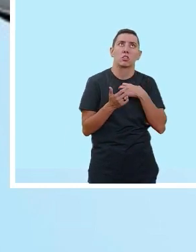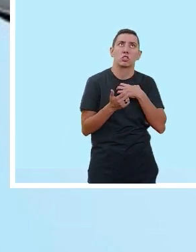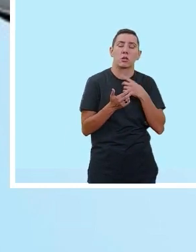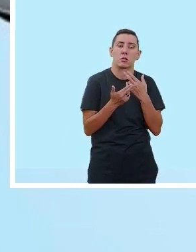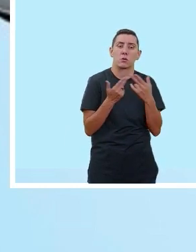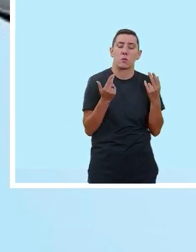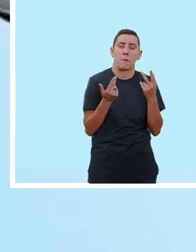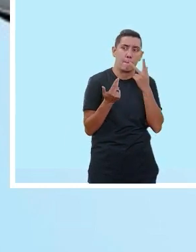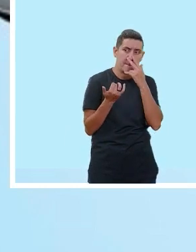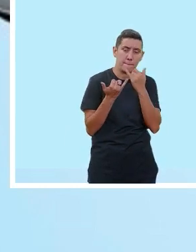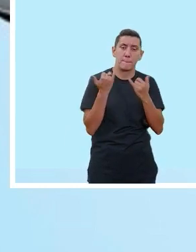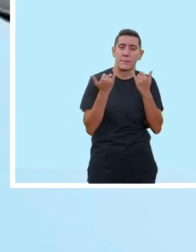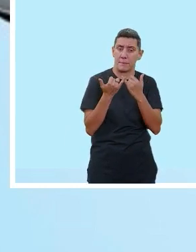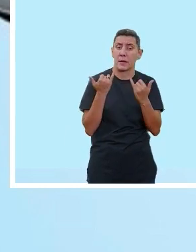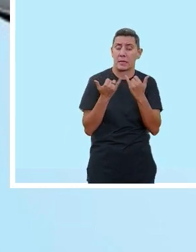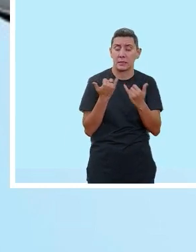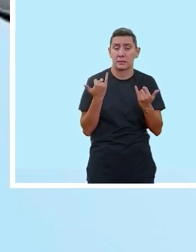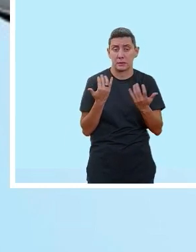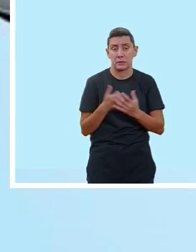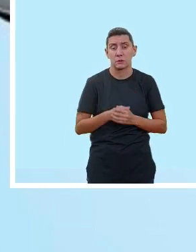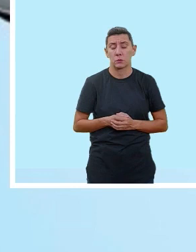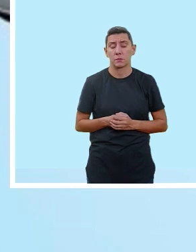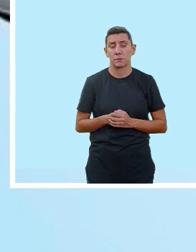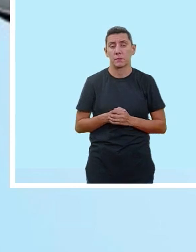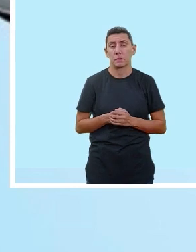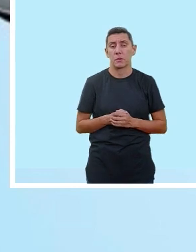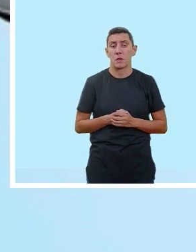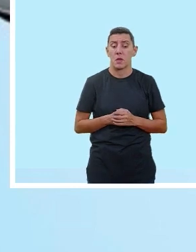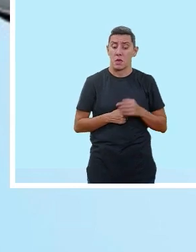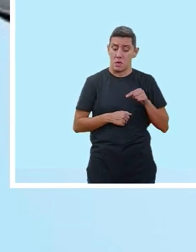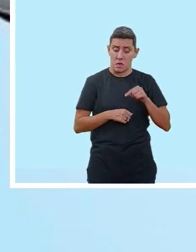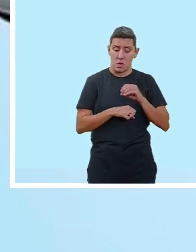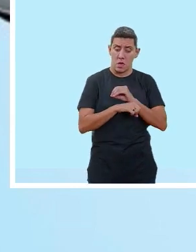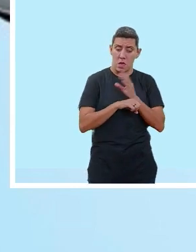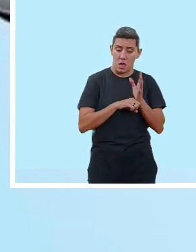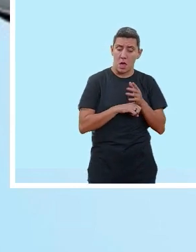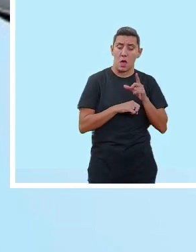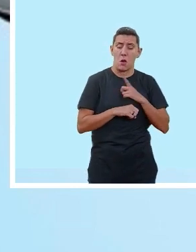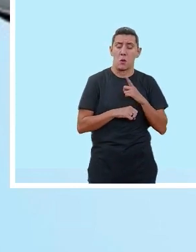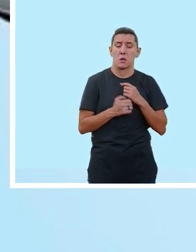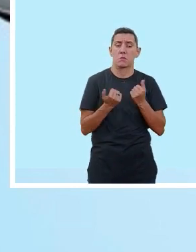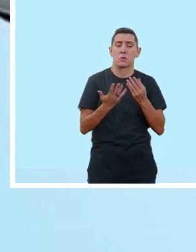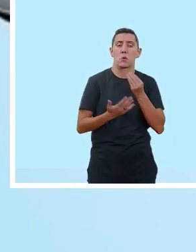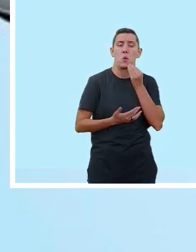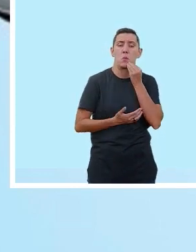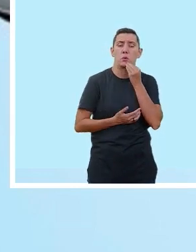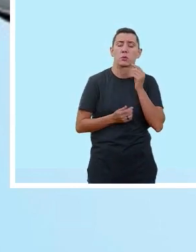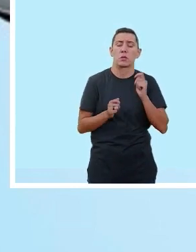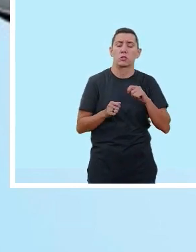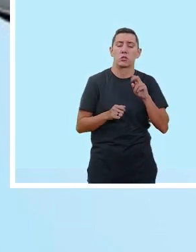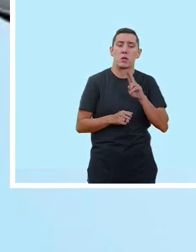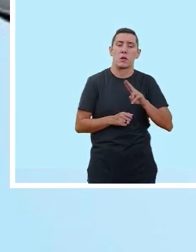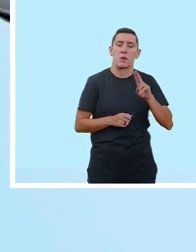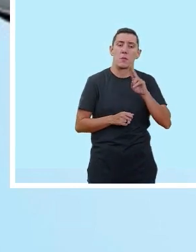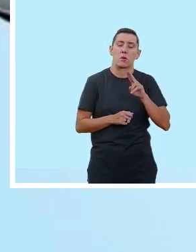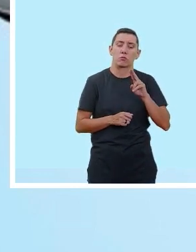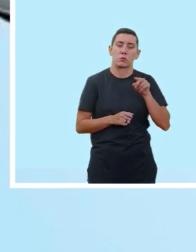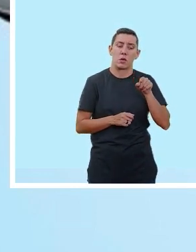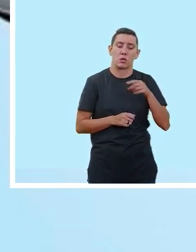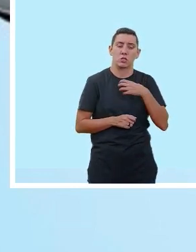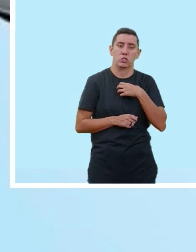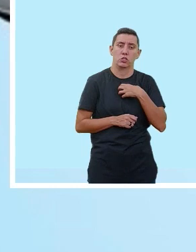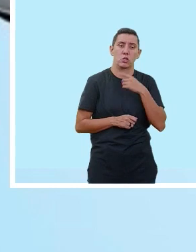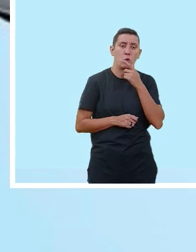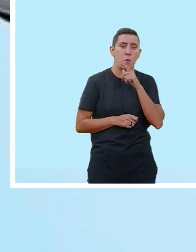uma série de soluções de infraestrutura para permitir com que as operadoras façam essa migração, entrem nesse mundo de